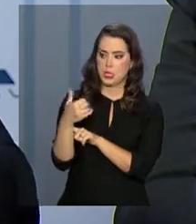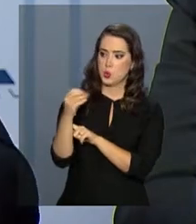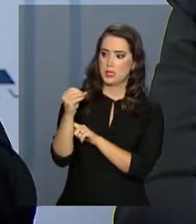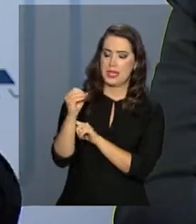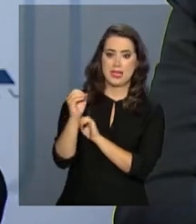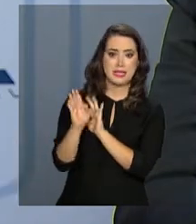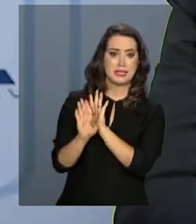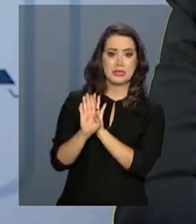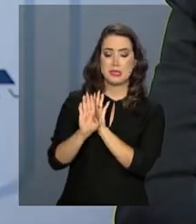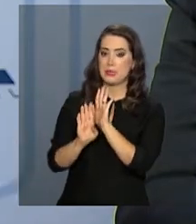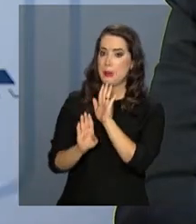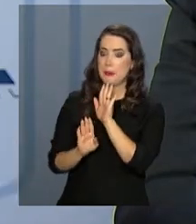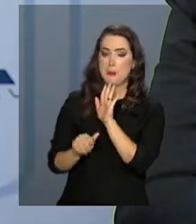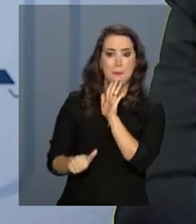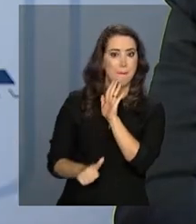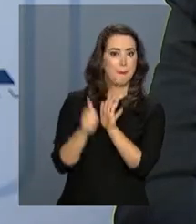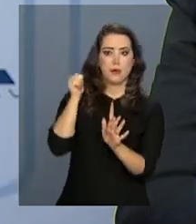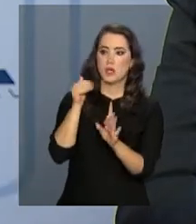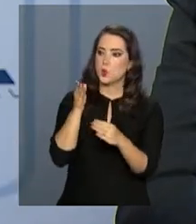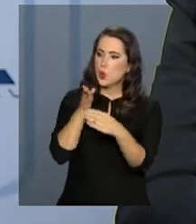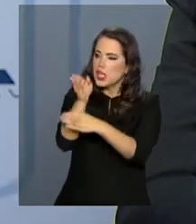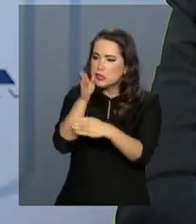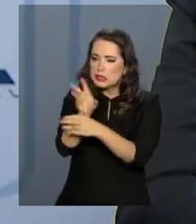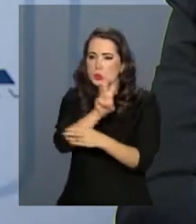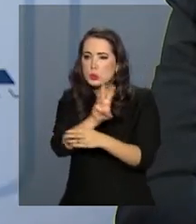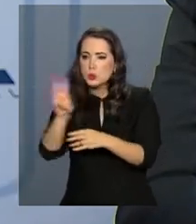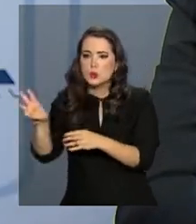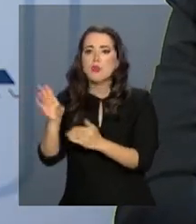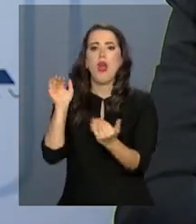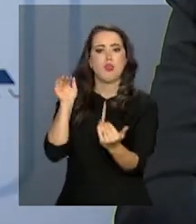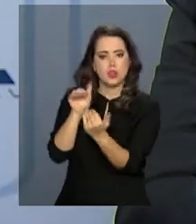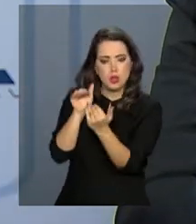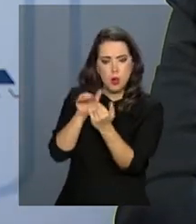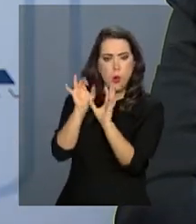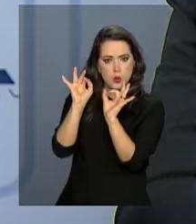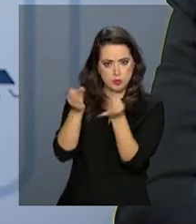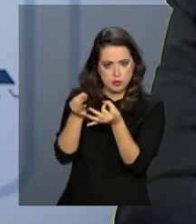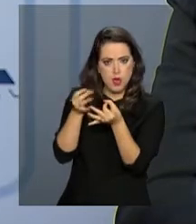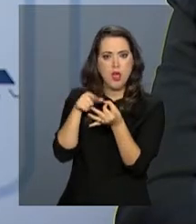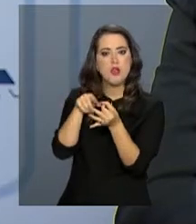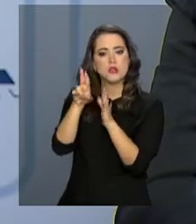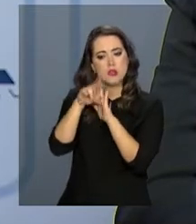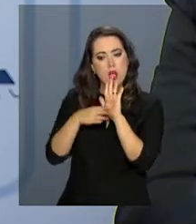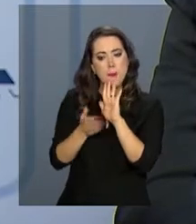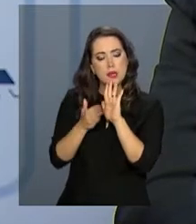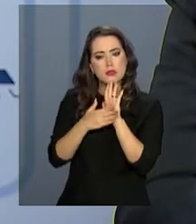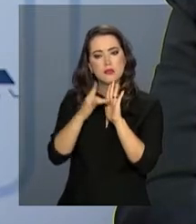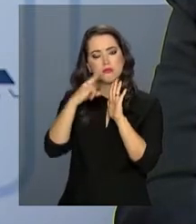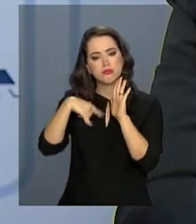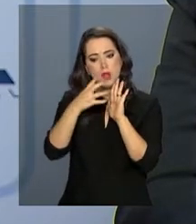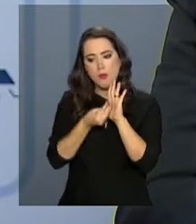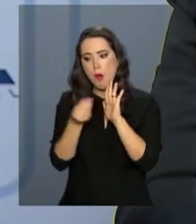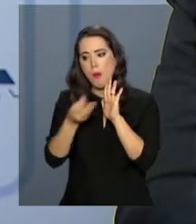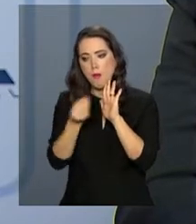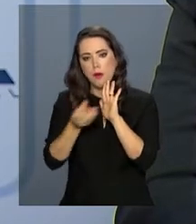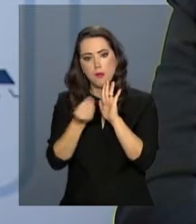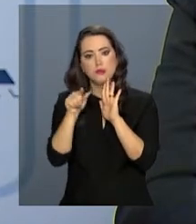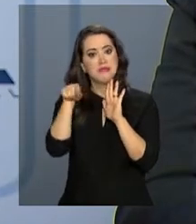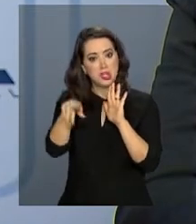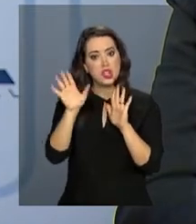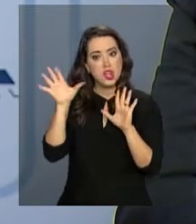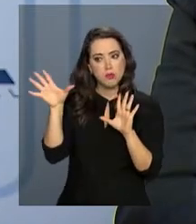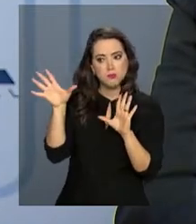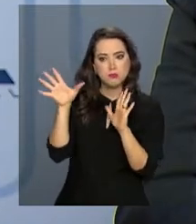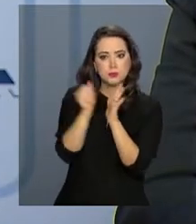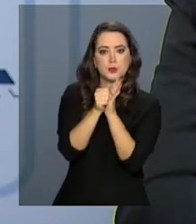primeiros médicos que acessarem e atenderem aquele requisito de apresentar aquelas informações vão